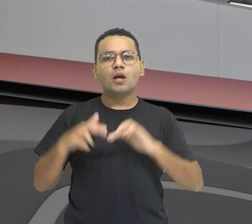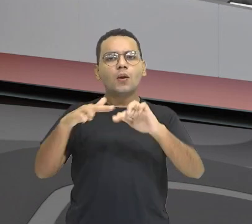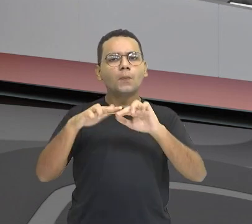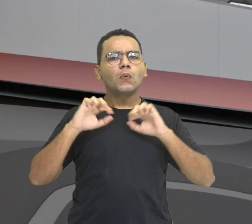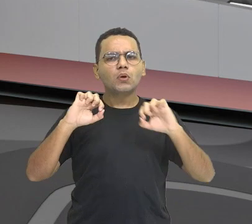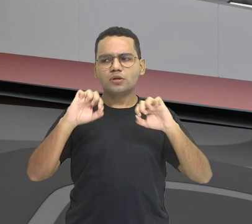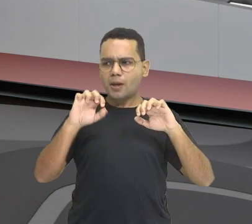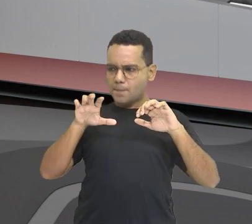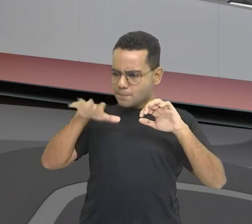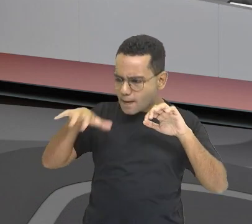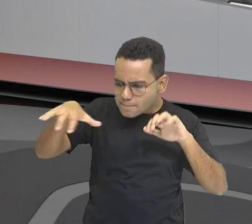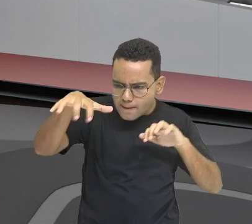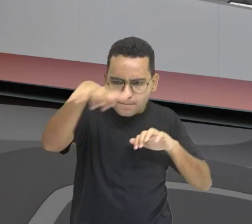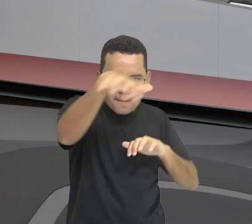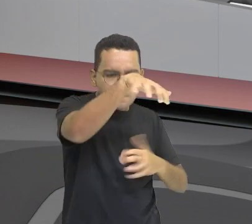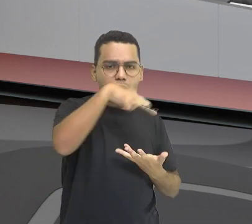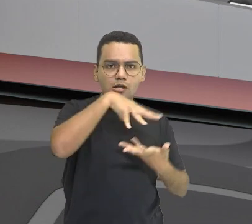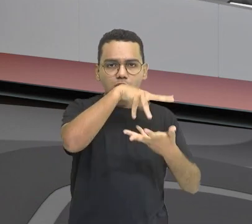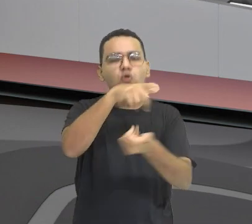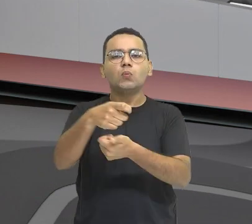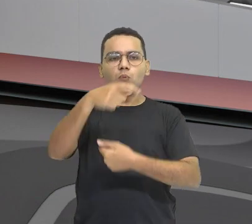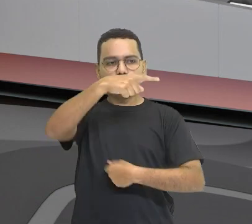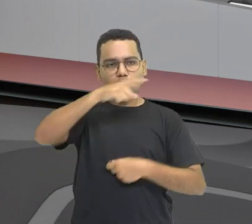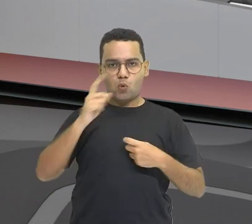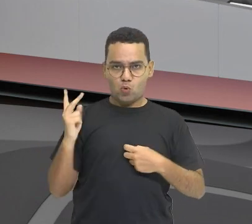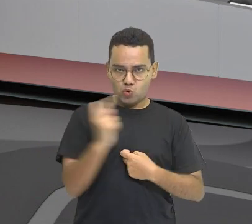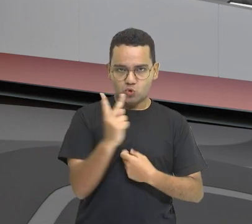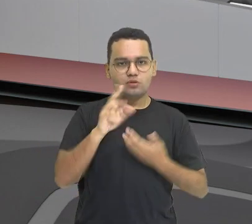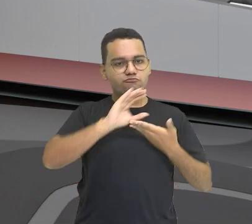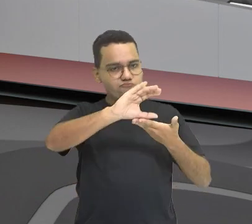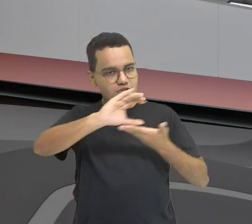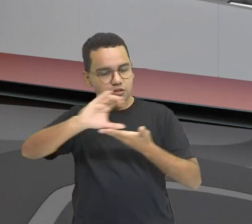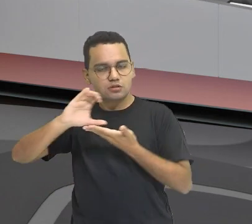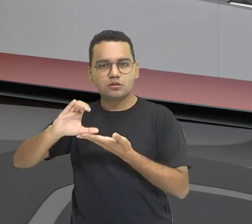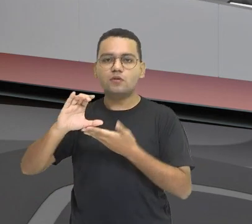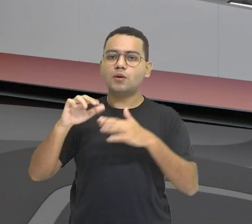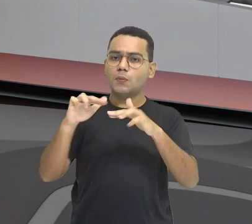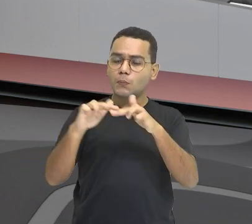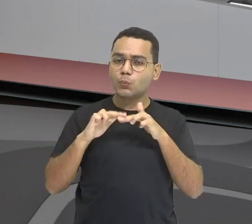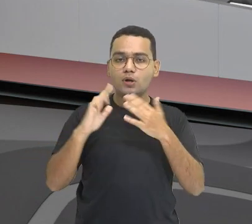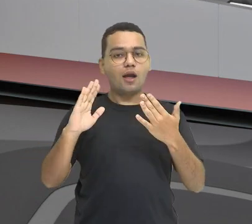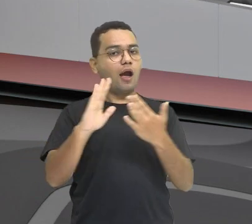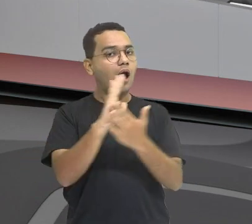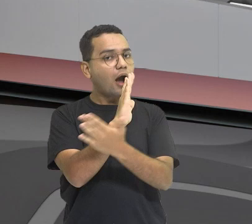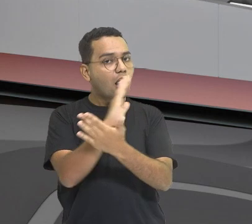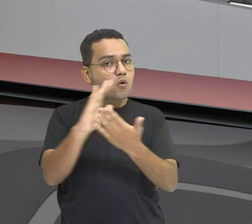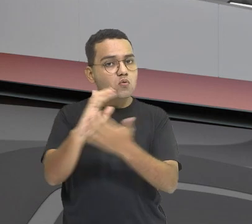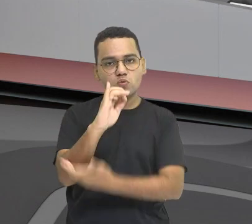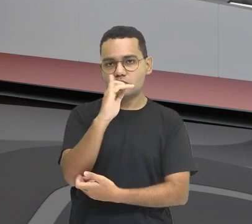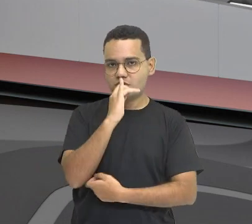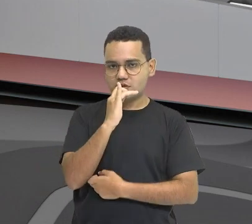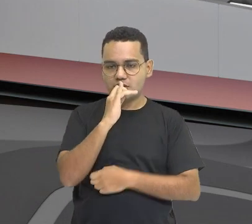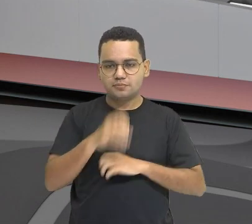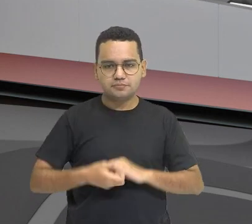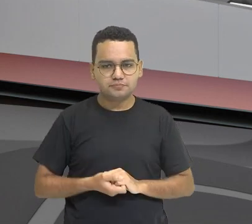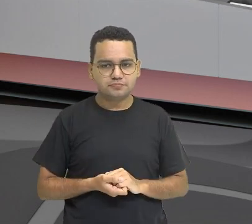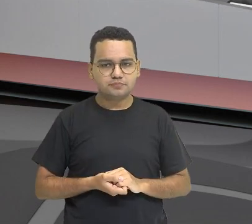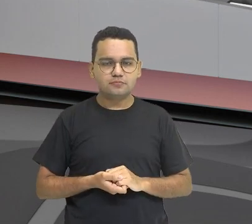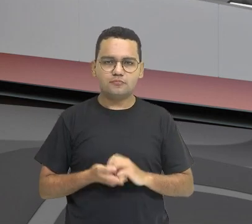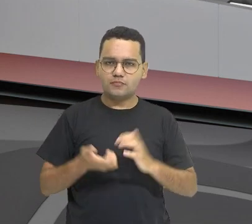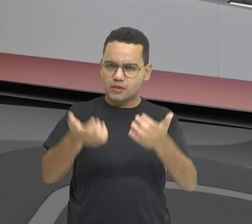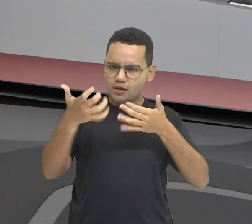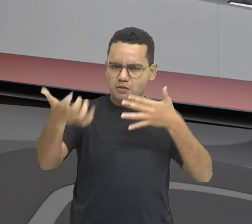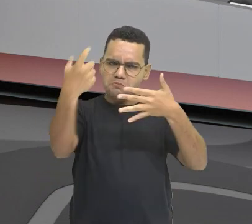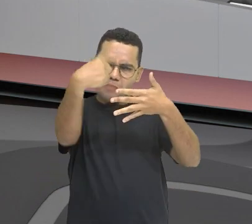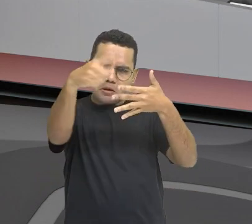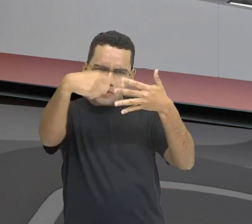conflitos que existiam ali no mundo. E esses são apenas alguns dos exemplos, né? A gente poderia citar